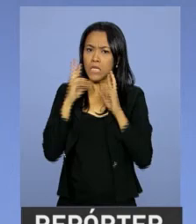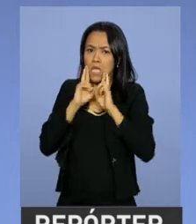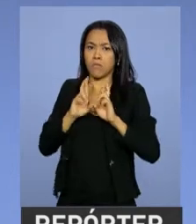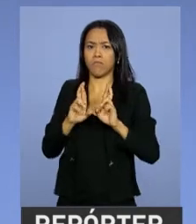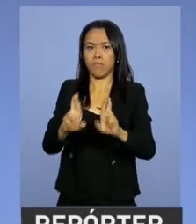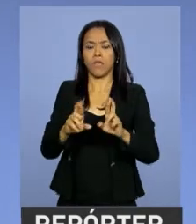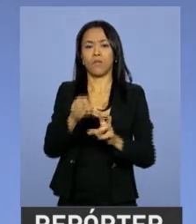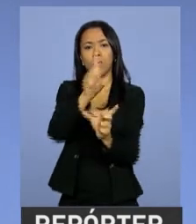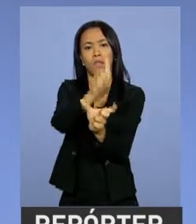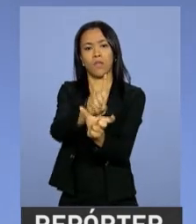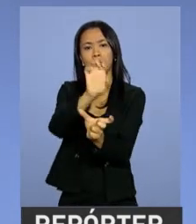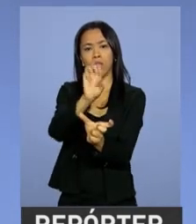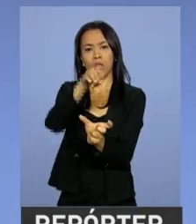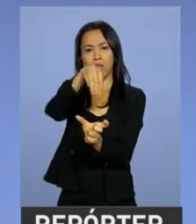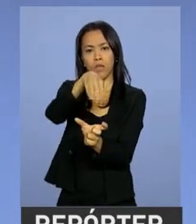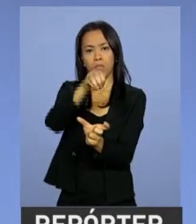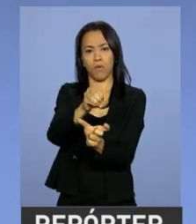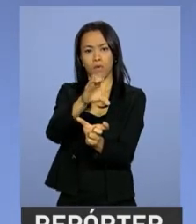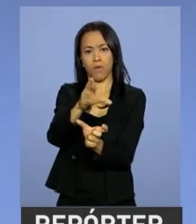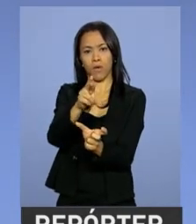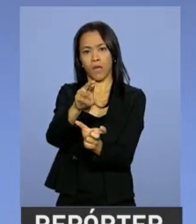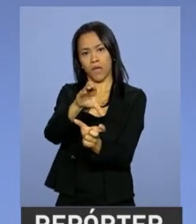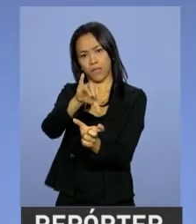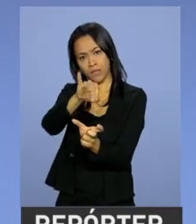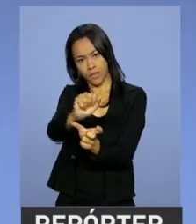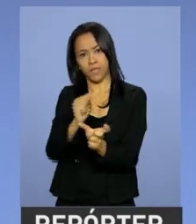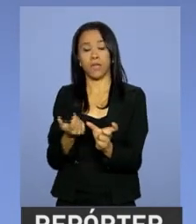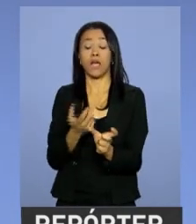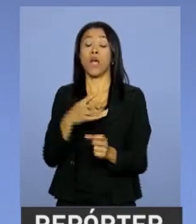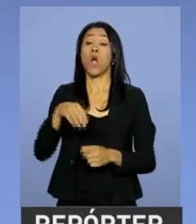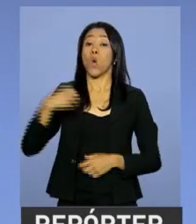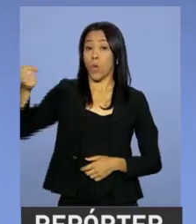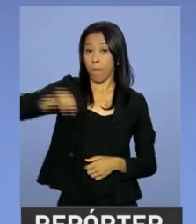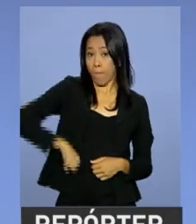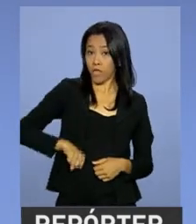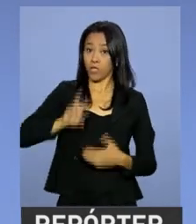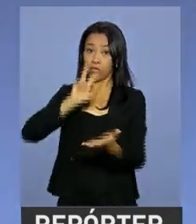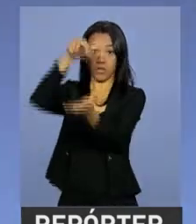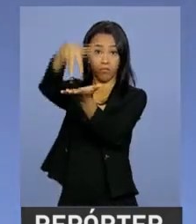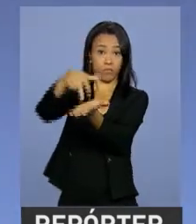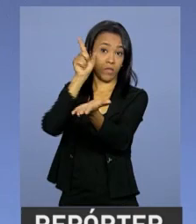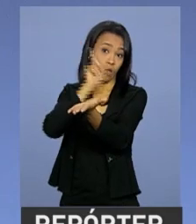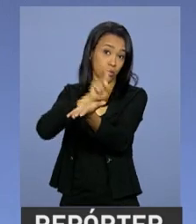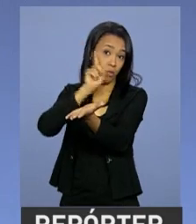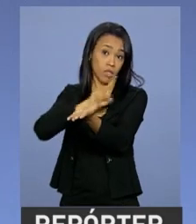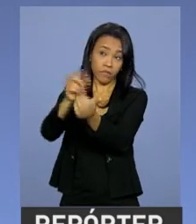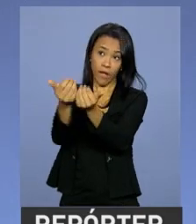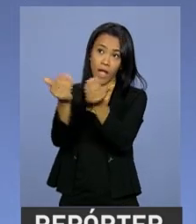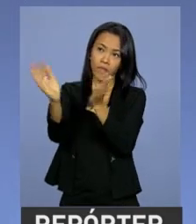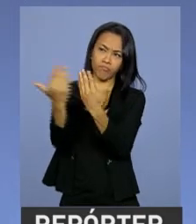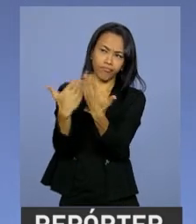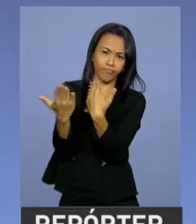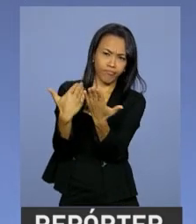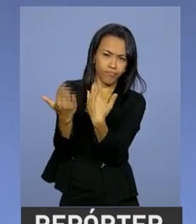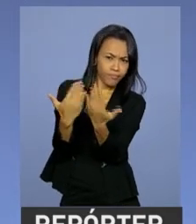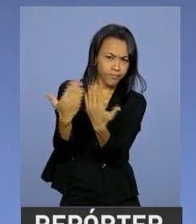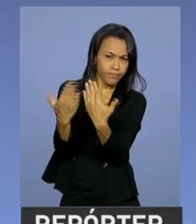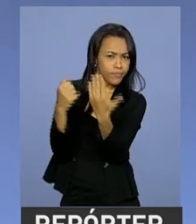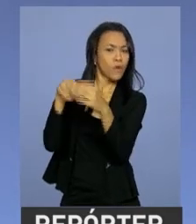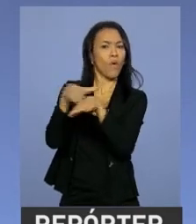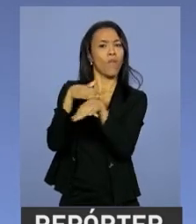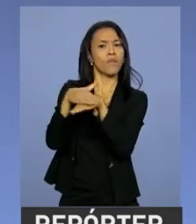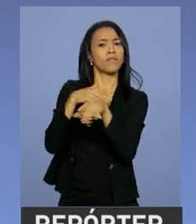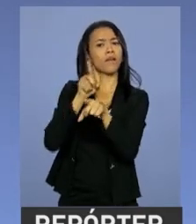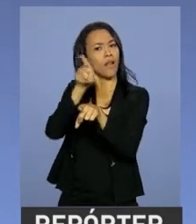que o embaixador brasileiro em Washington, Sérgio Amaral, deve identificar e abrir canais de interlocução com a equipe do presidente eleito dos